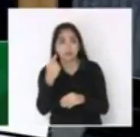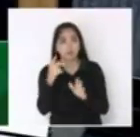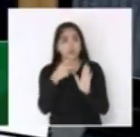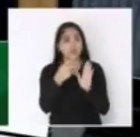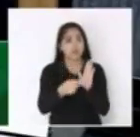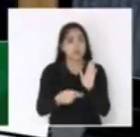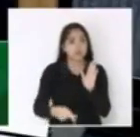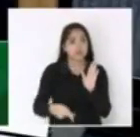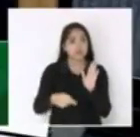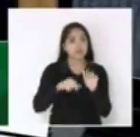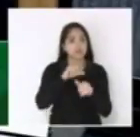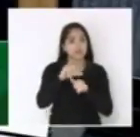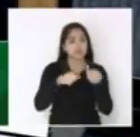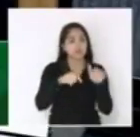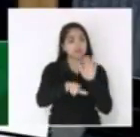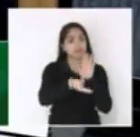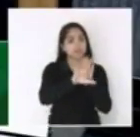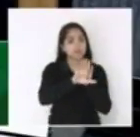né?